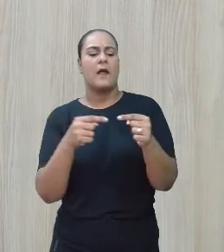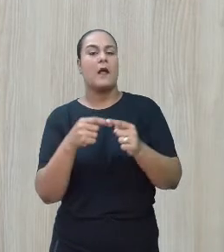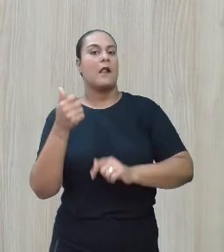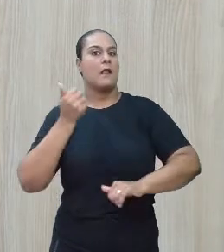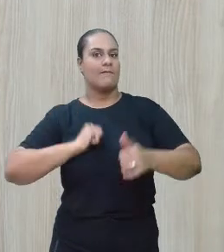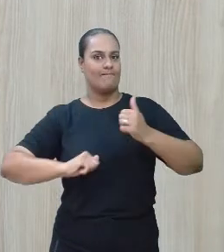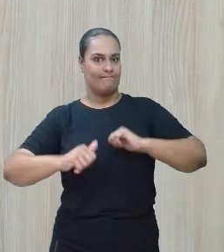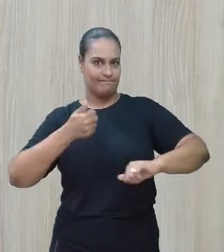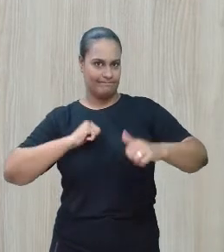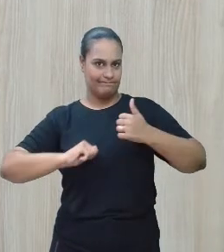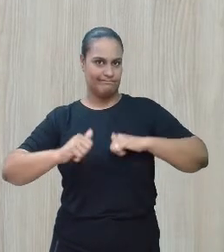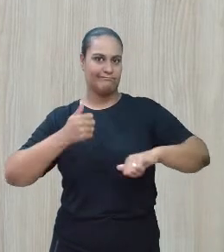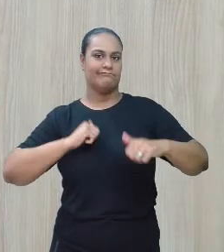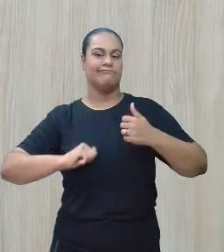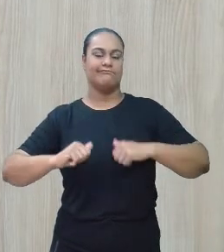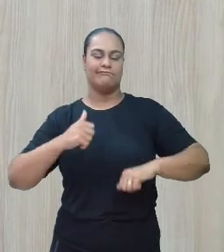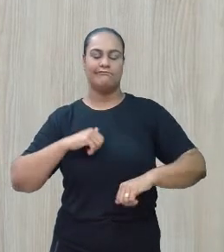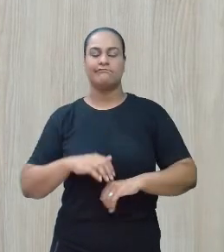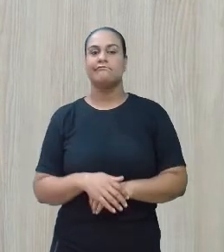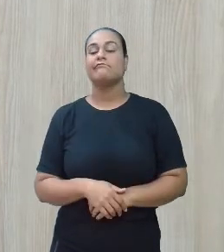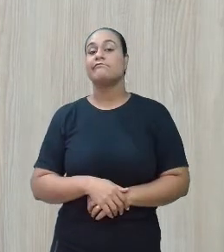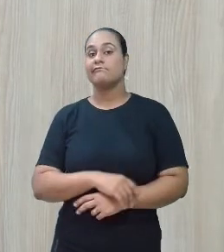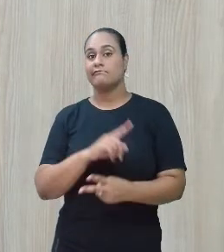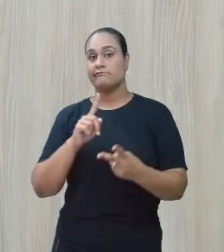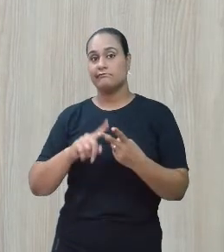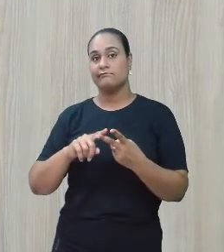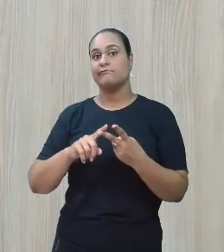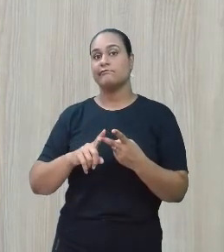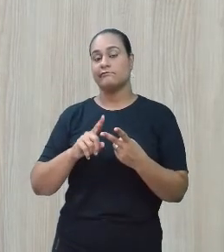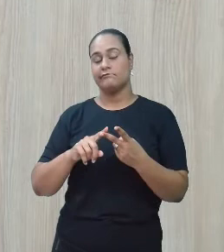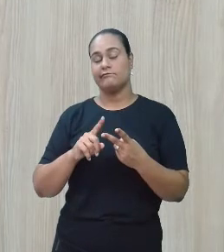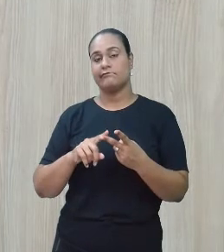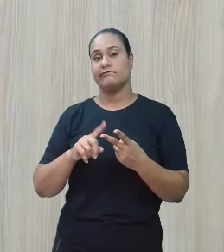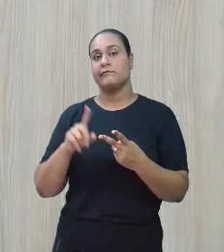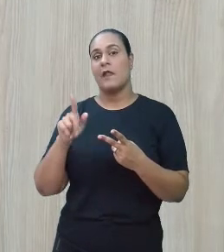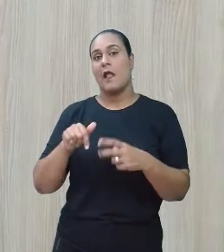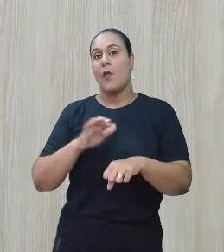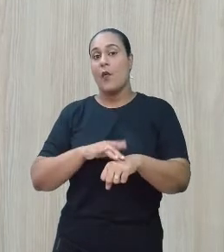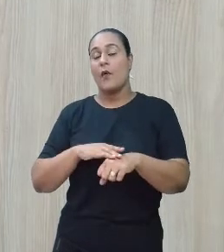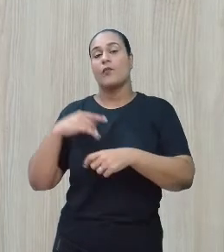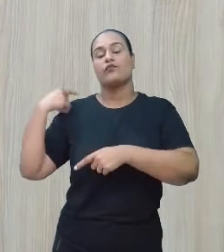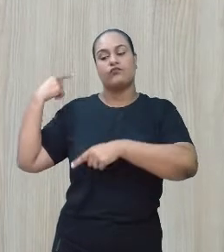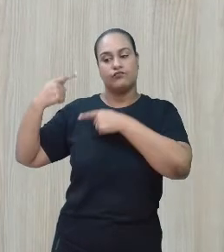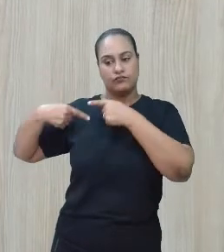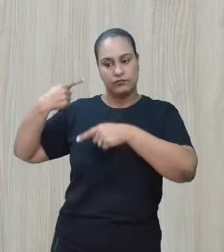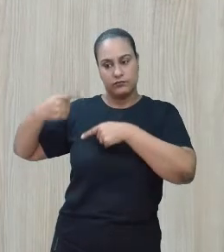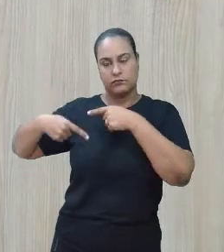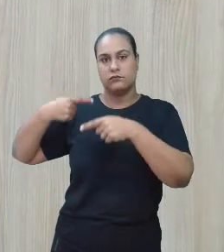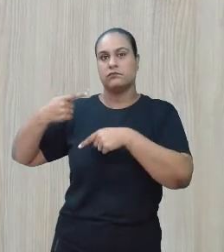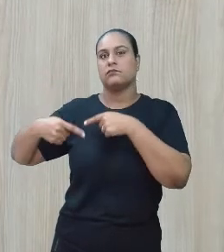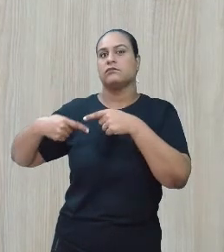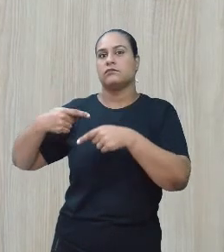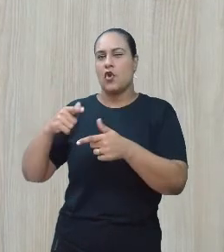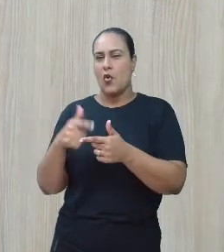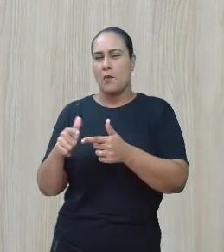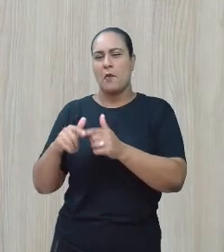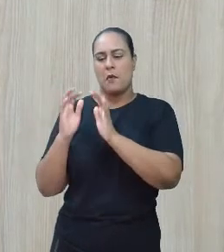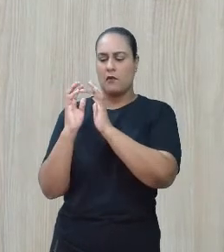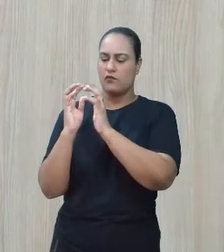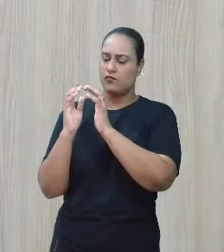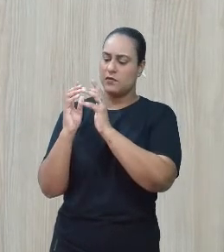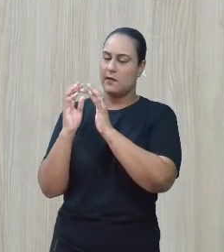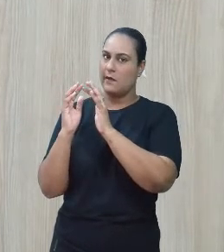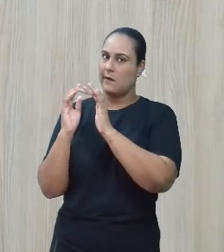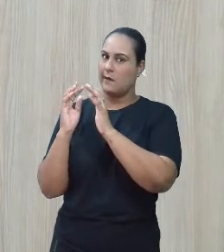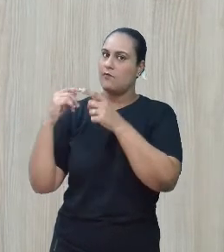está causando esses tiques. A epilepsia, ela é uma doença hereditária, realmente é uma lesão no cérebro, às vezes